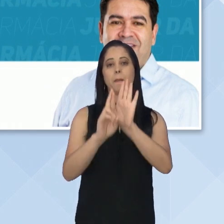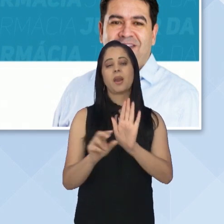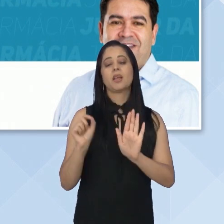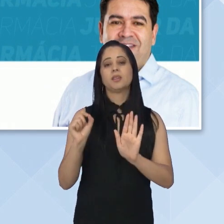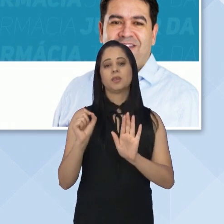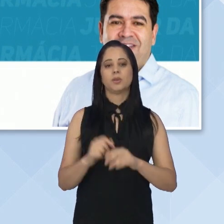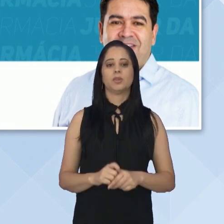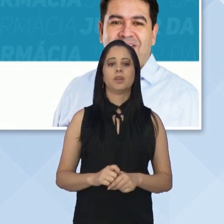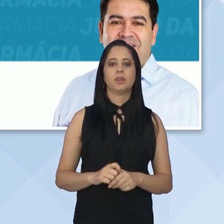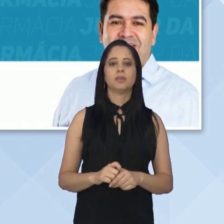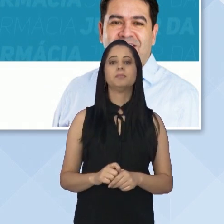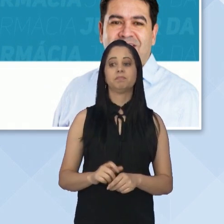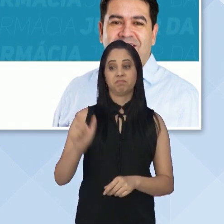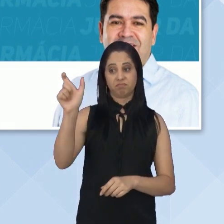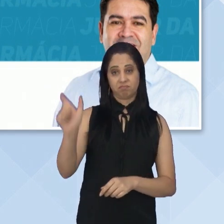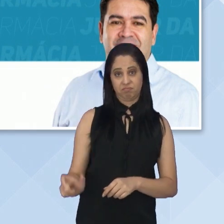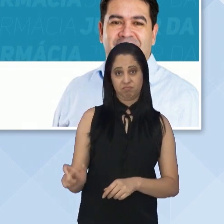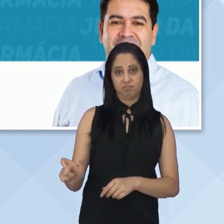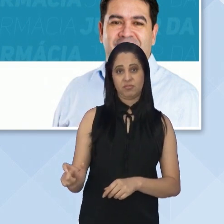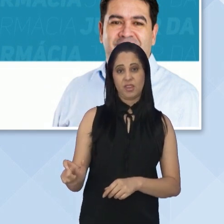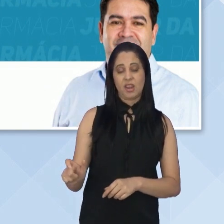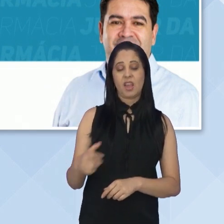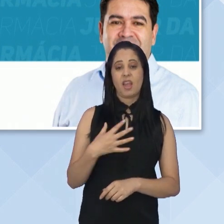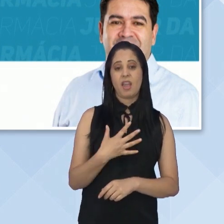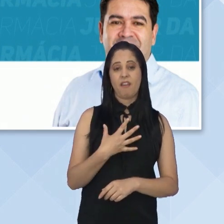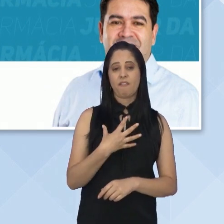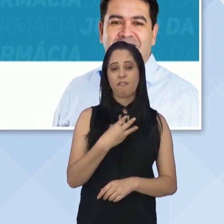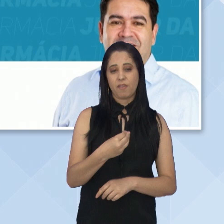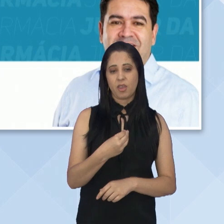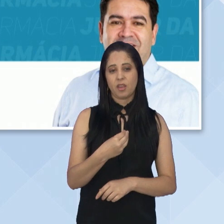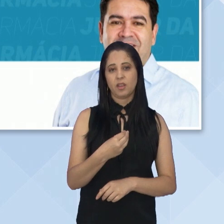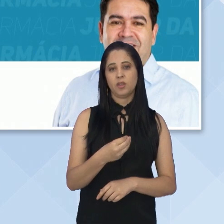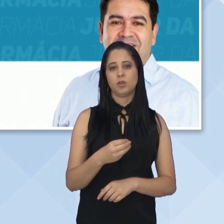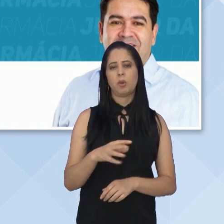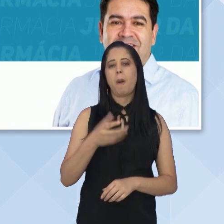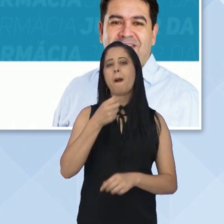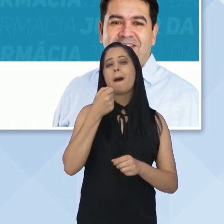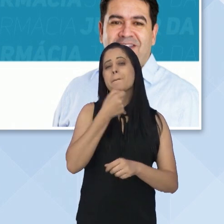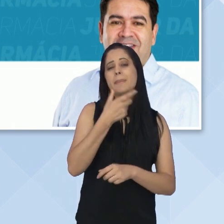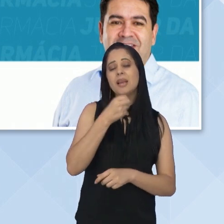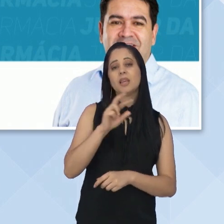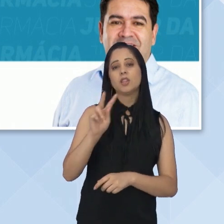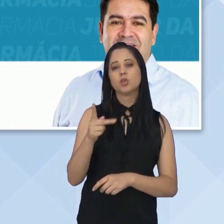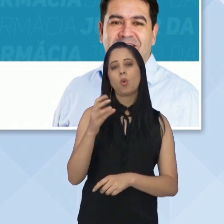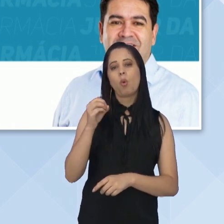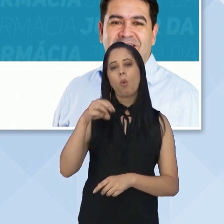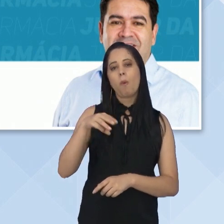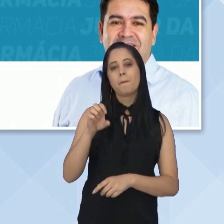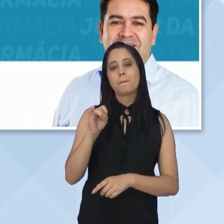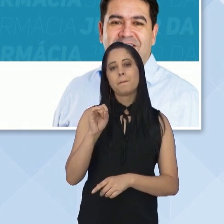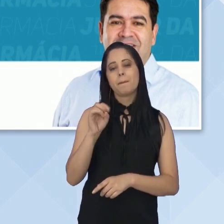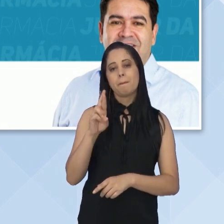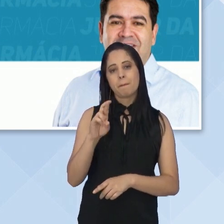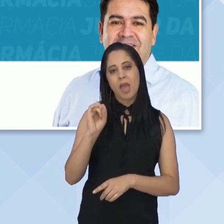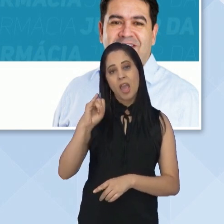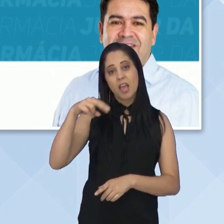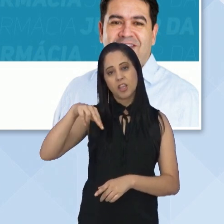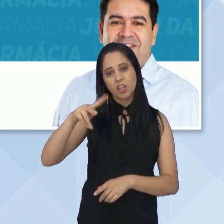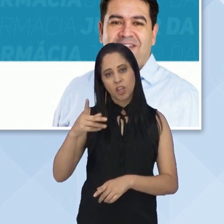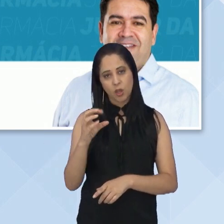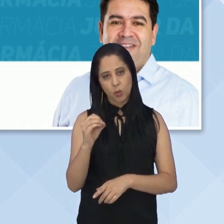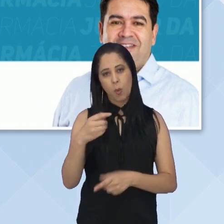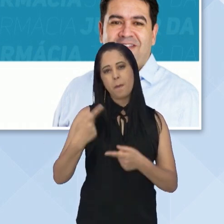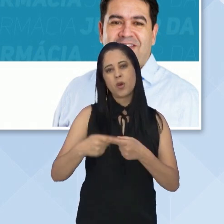Homero Alves de Moraes, filho, mais conhecido como seu Merinho, por ser filho caçula, nasceu no dia 5 de abril de